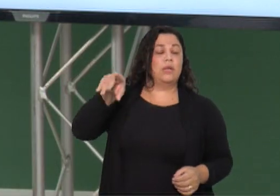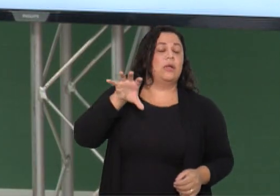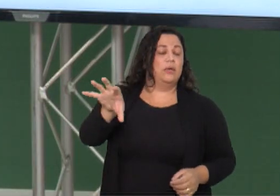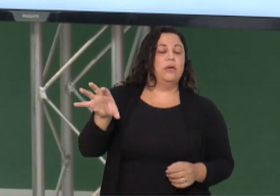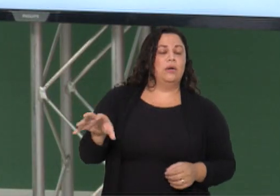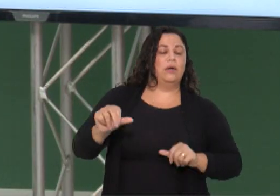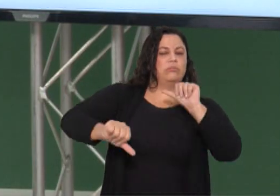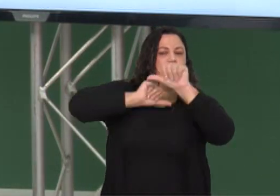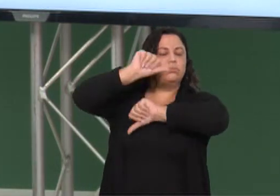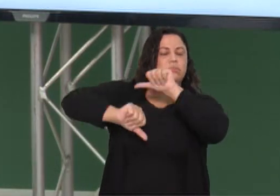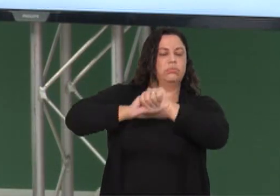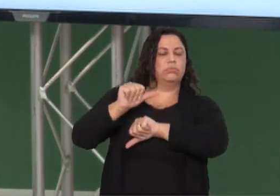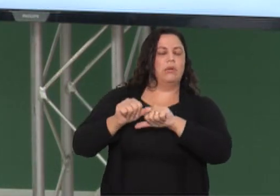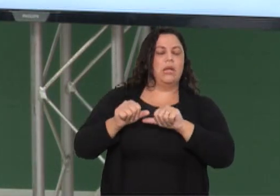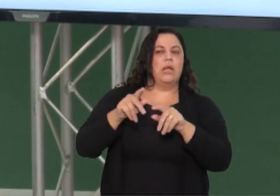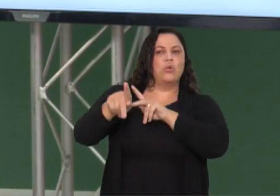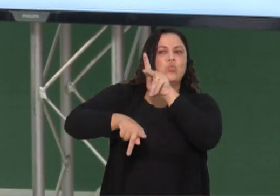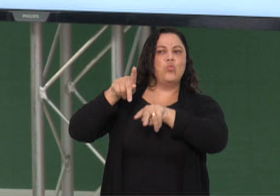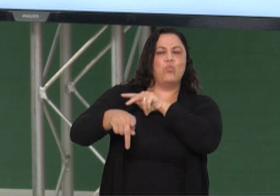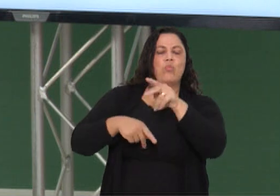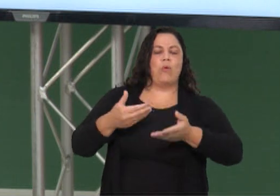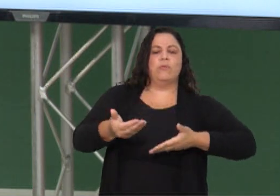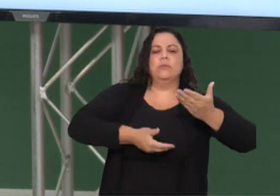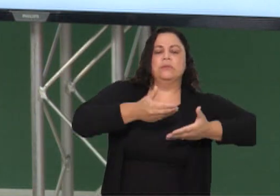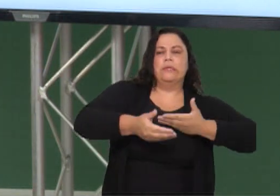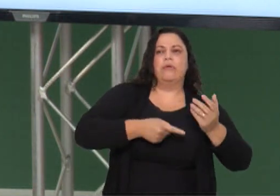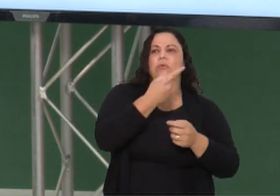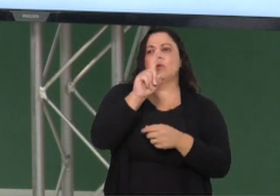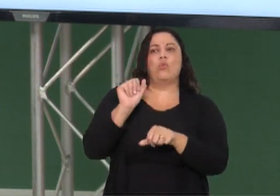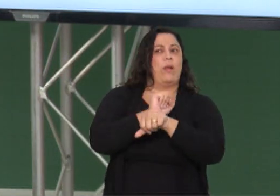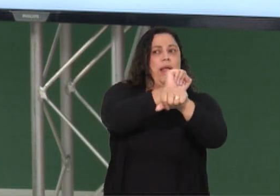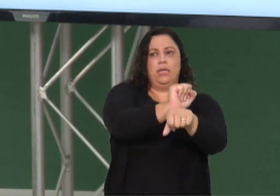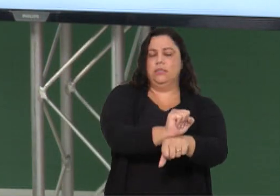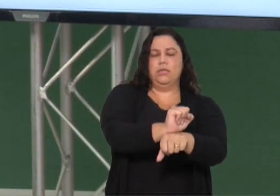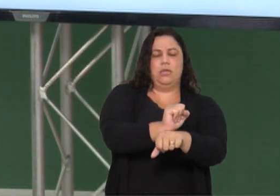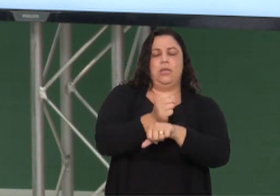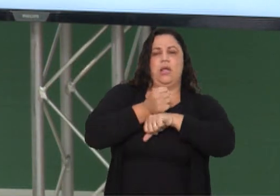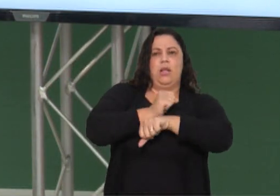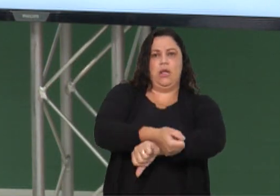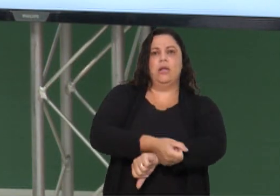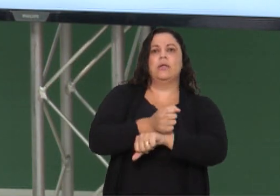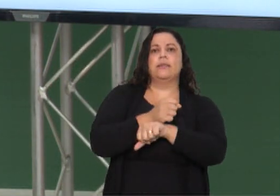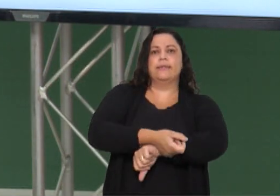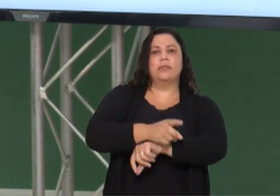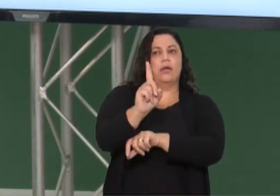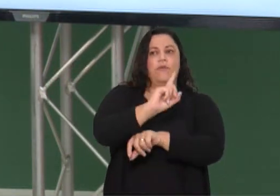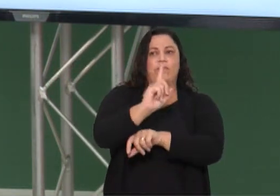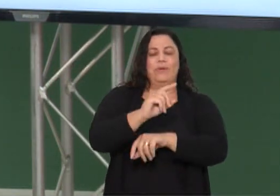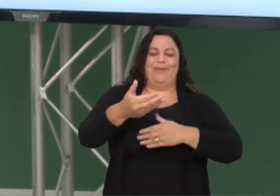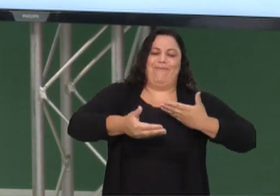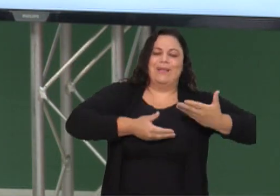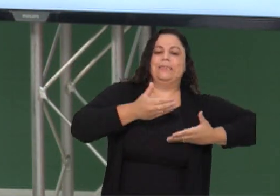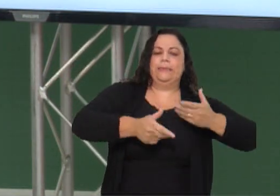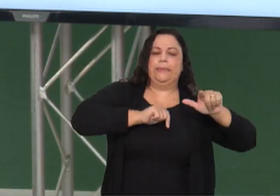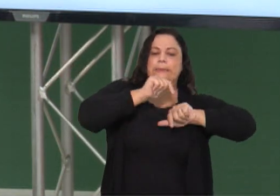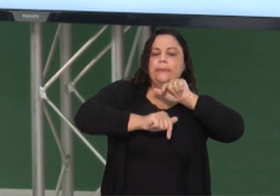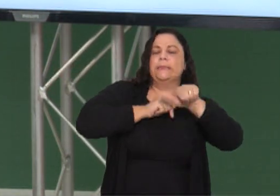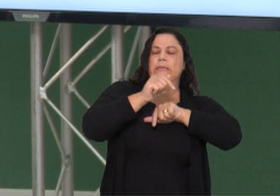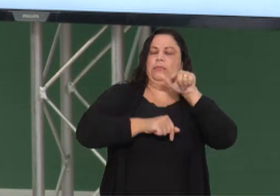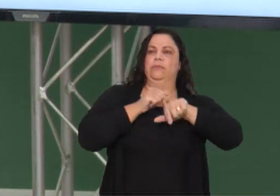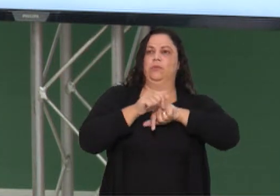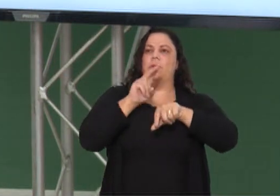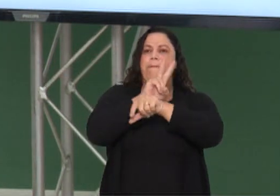povo em uma espécie de servos, não são escravos, mas eram servos, tinham que trabalhar uma espécie de protegidos